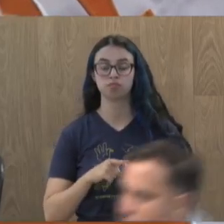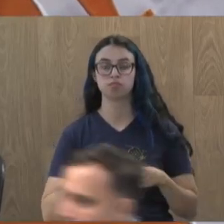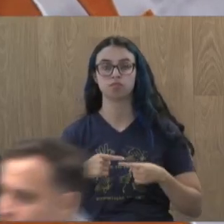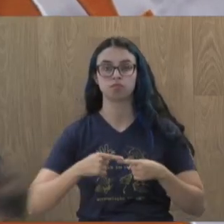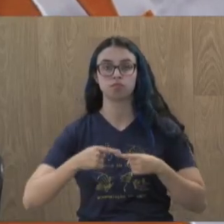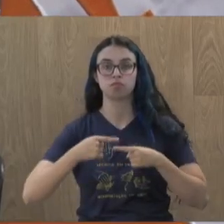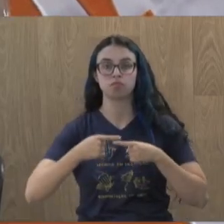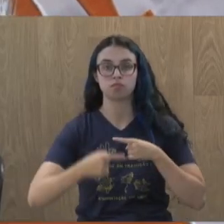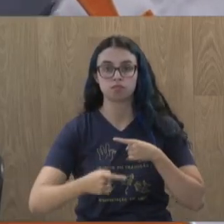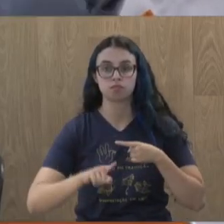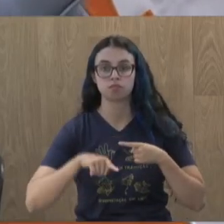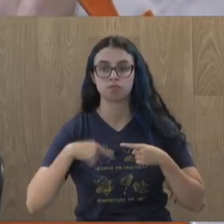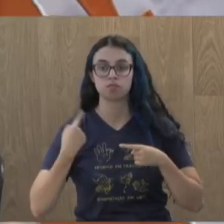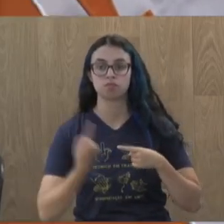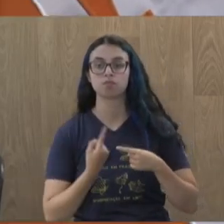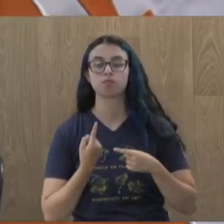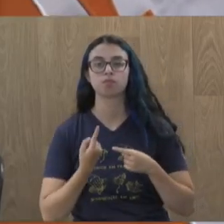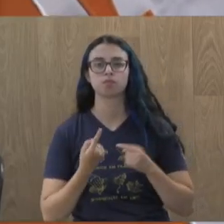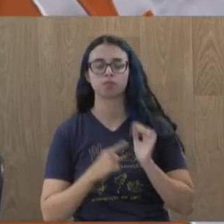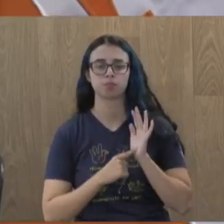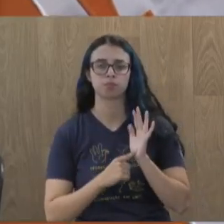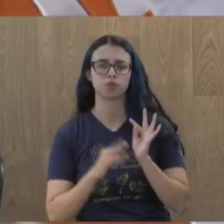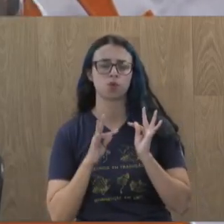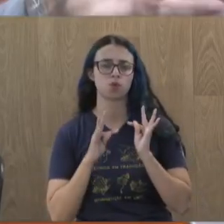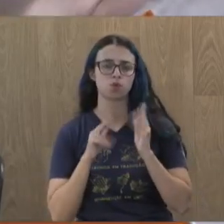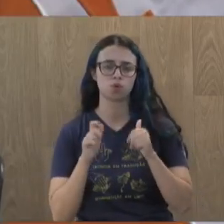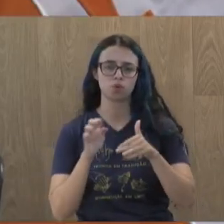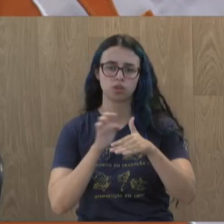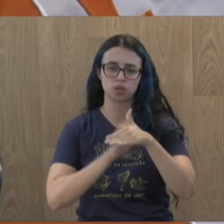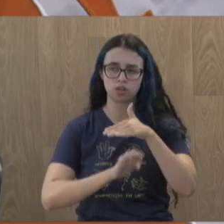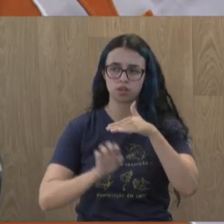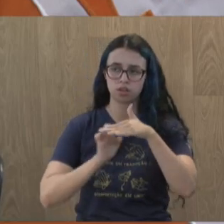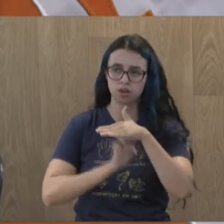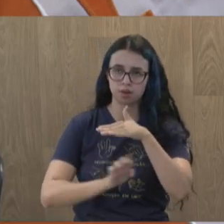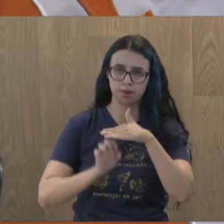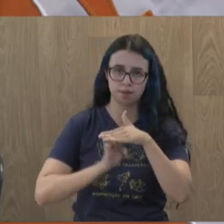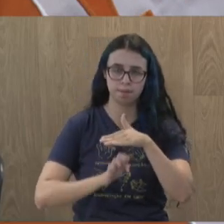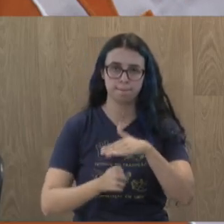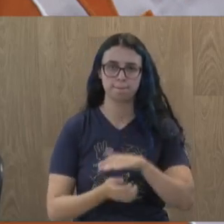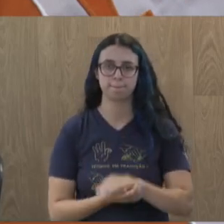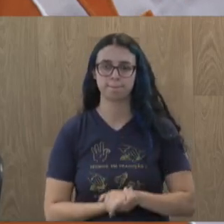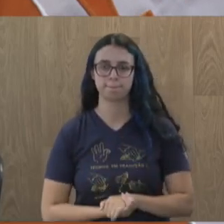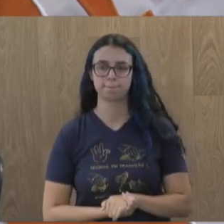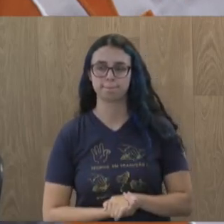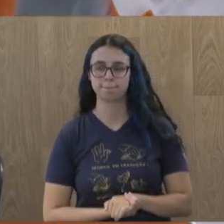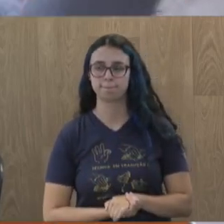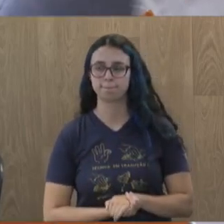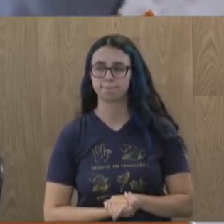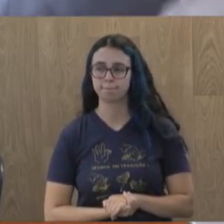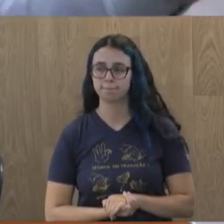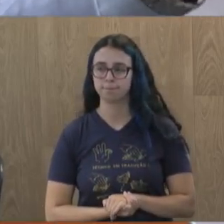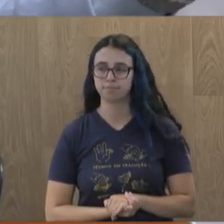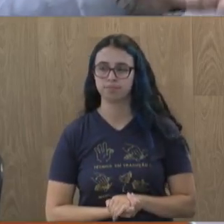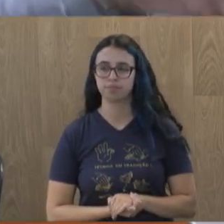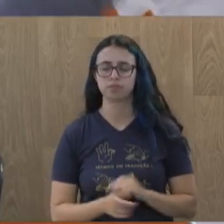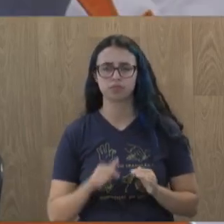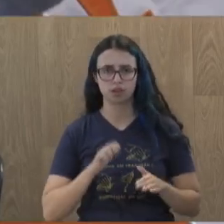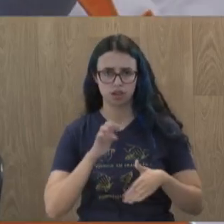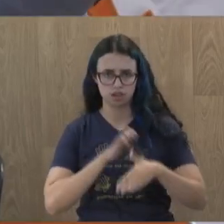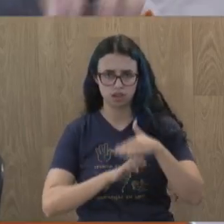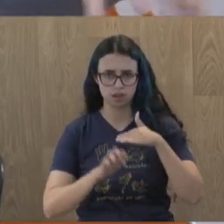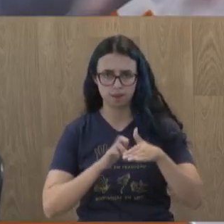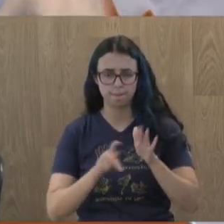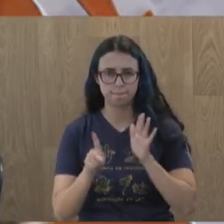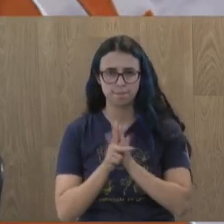catalogar todas as empresas que nós trouxemos, inclusive trouxemos uma junto, né? A Jeep, concessionária de automóveis. E que ainda está instalando, né? Ainda